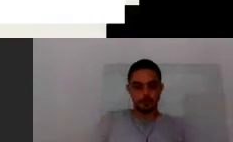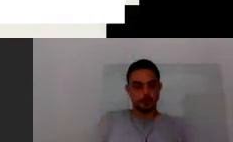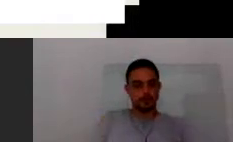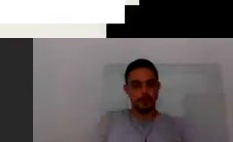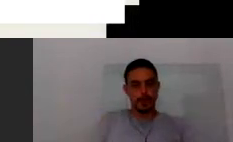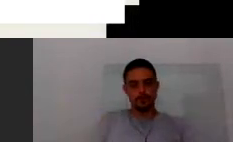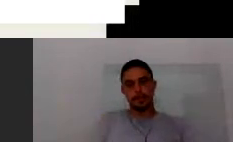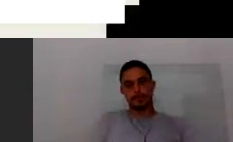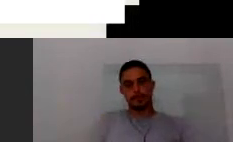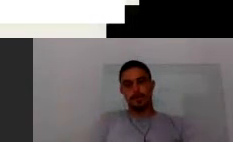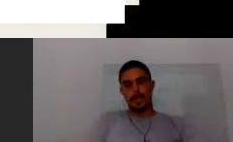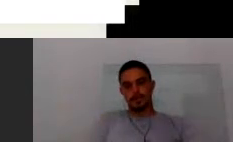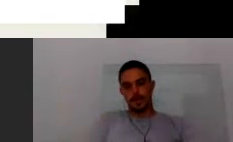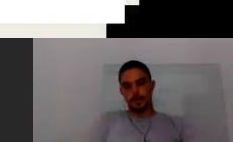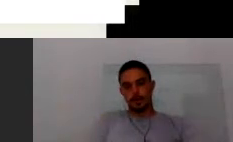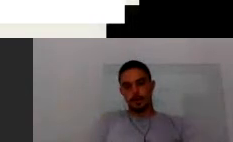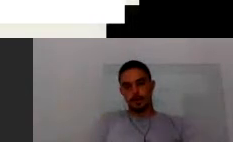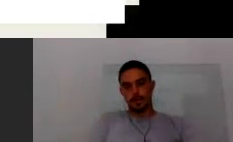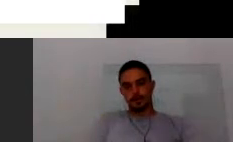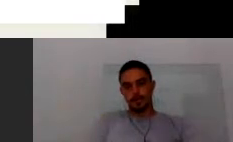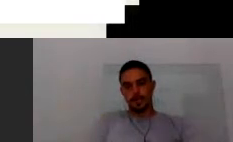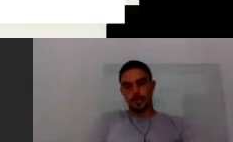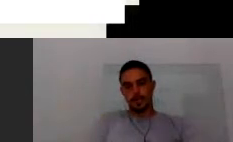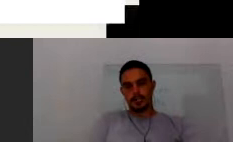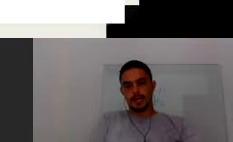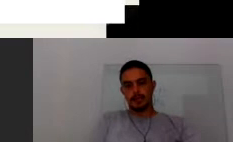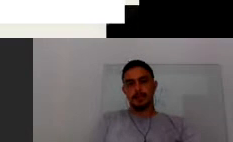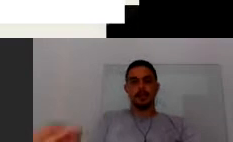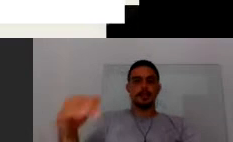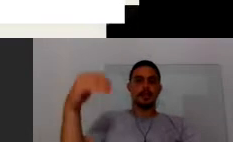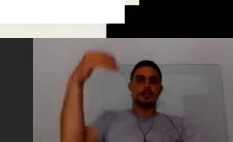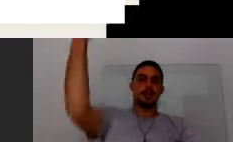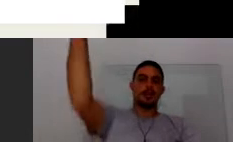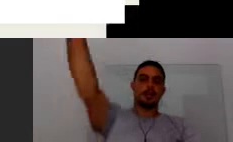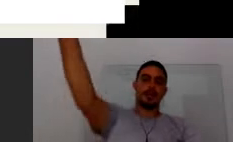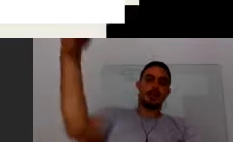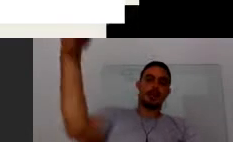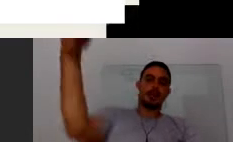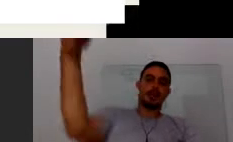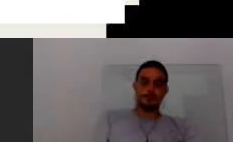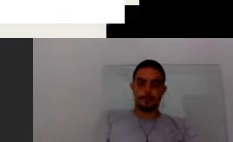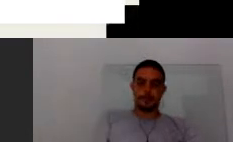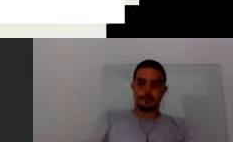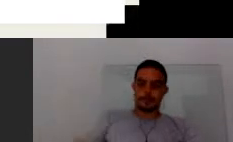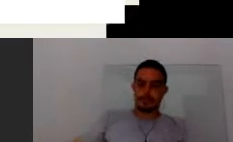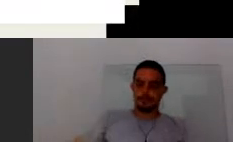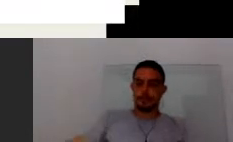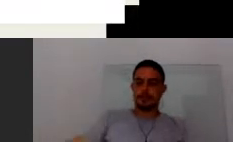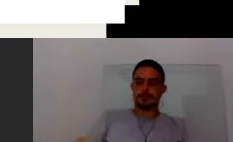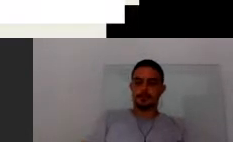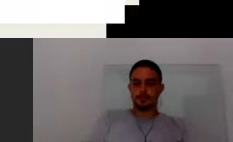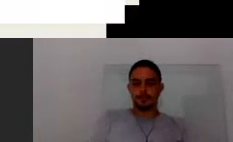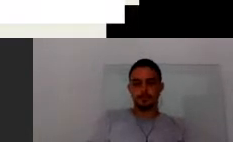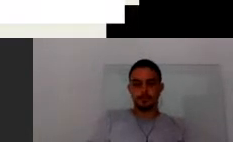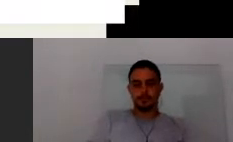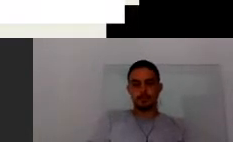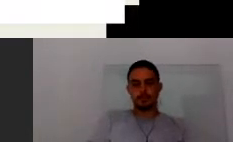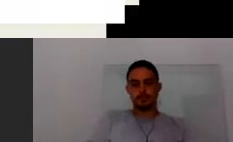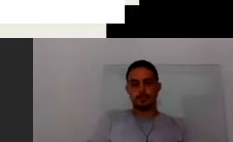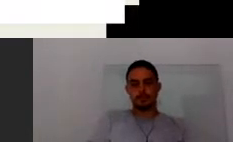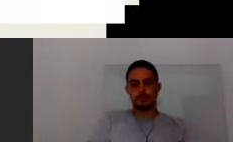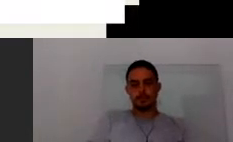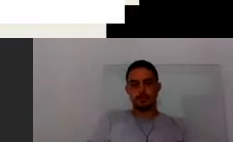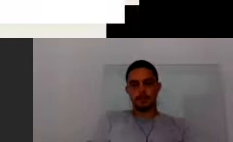latossolo começou a ser formado, tá? Essa rocha que ela foi degradada e deu a formação